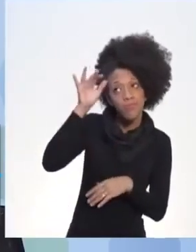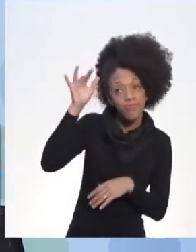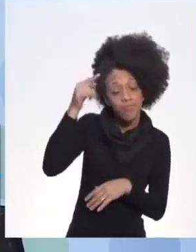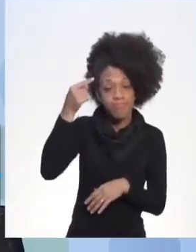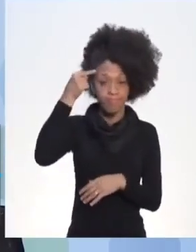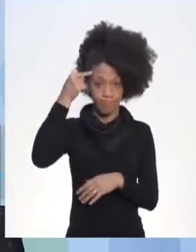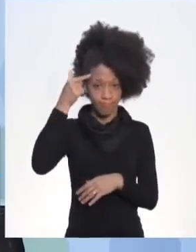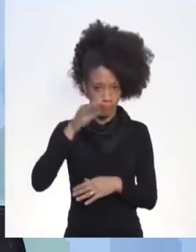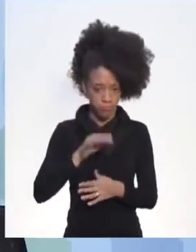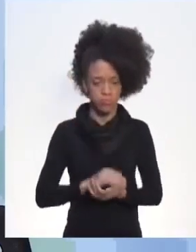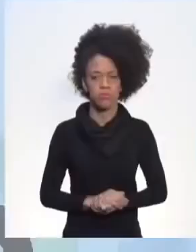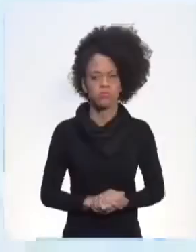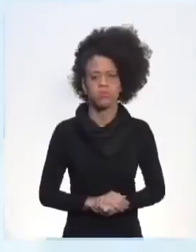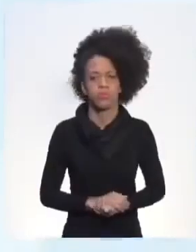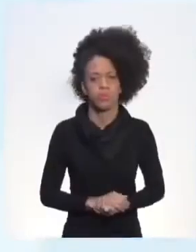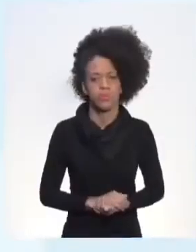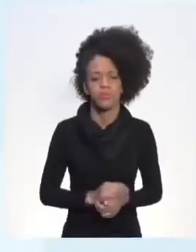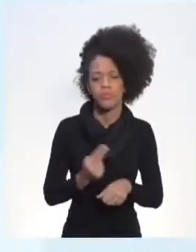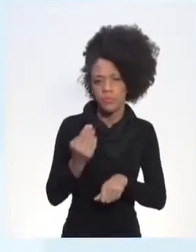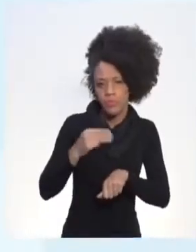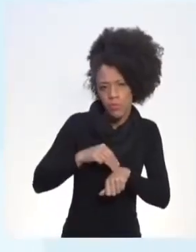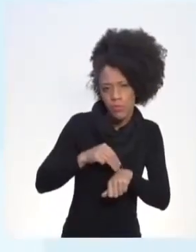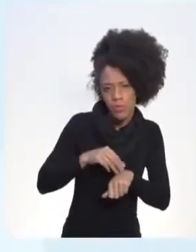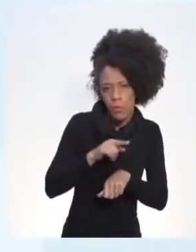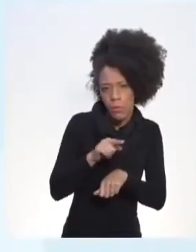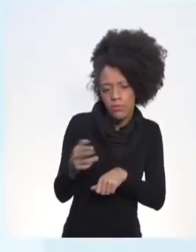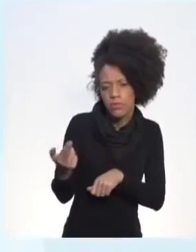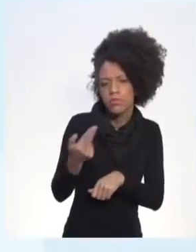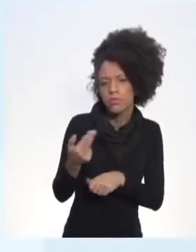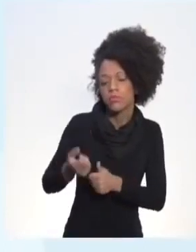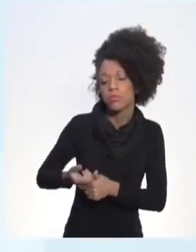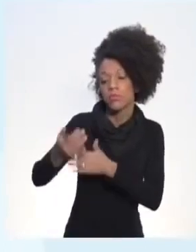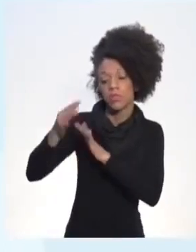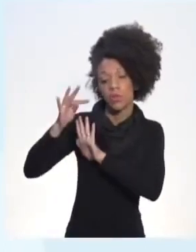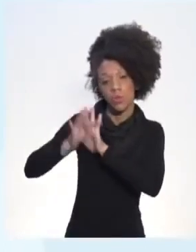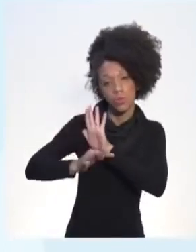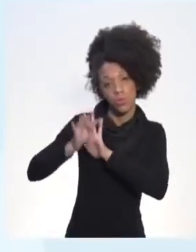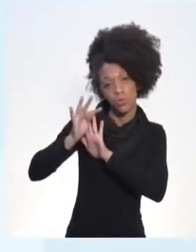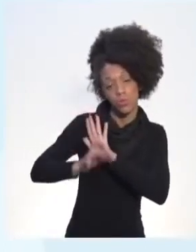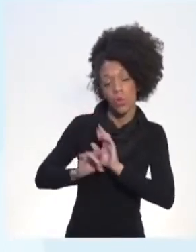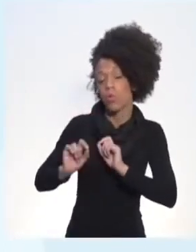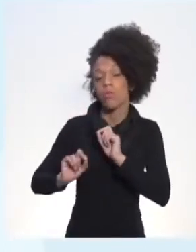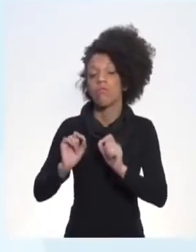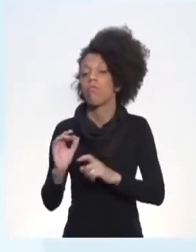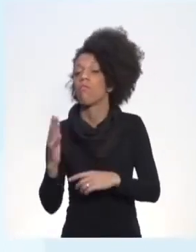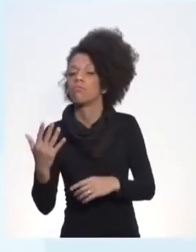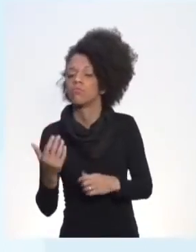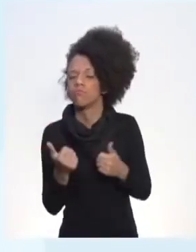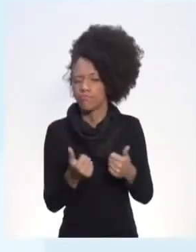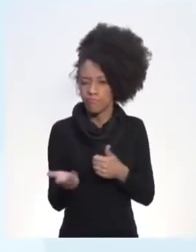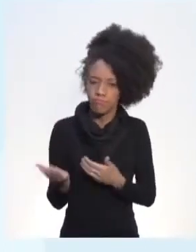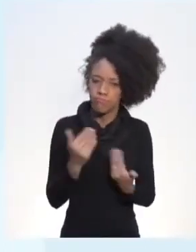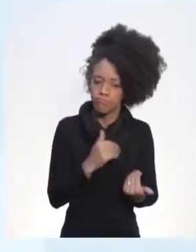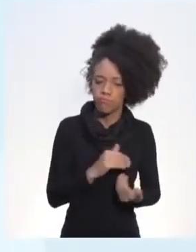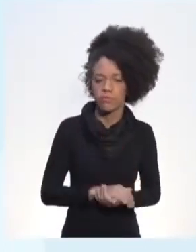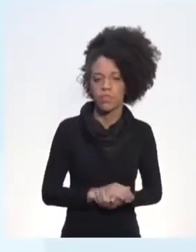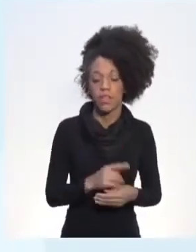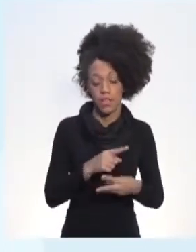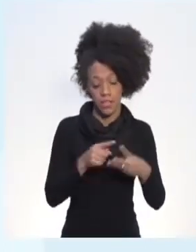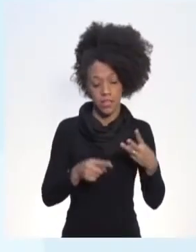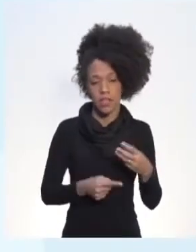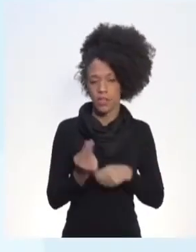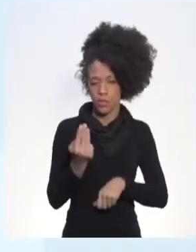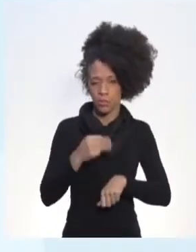lá. 2 minutinhos para responder esse corpo aí da notícia, o que vai acontecer com ele. Vamos lá. Essas 3 questões,